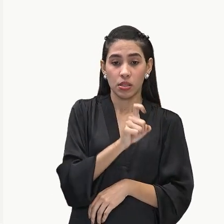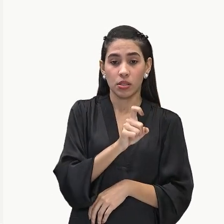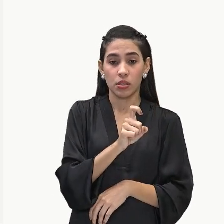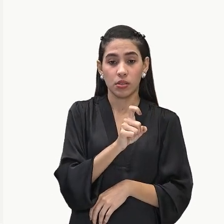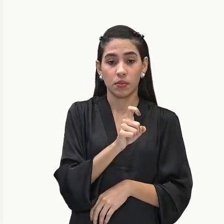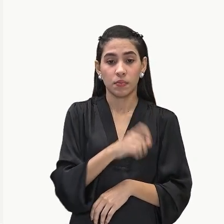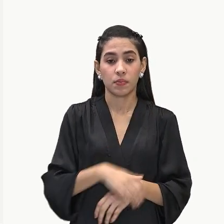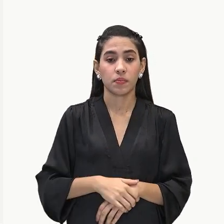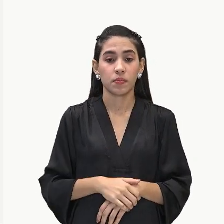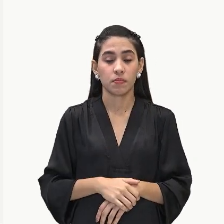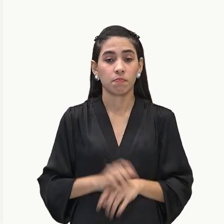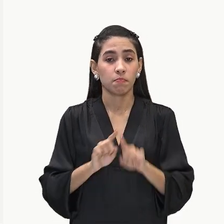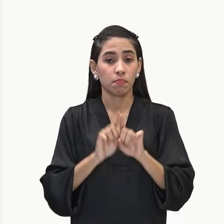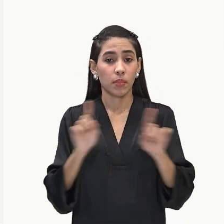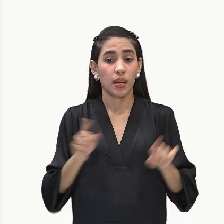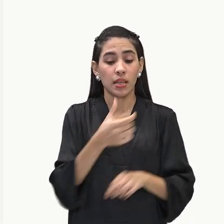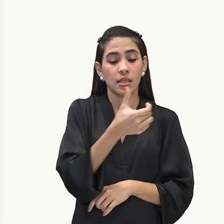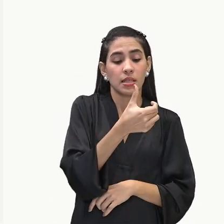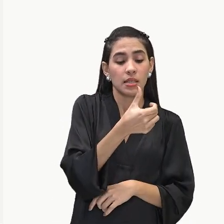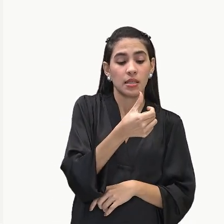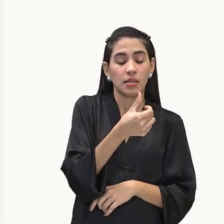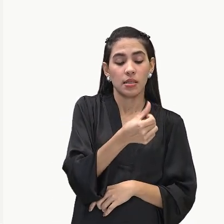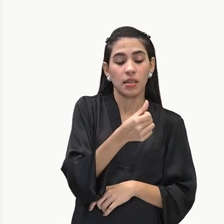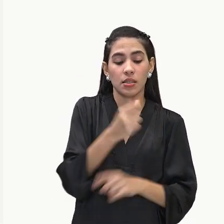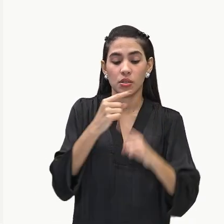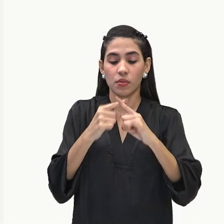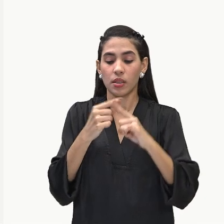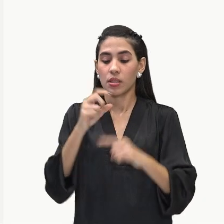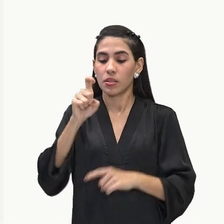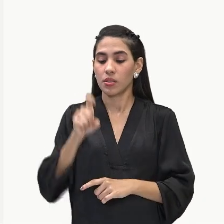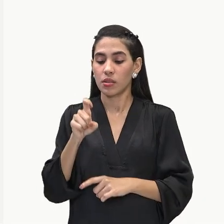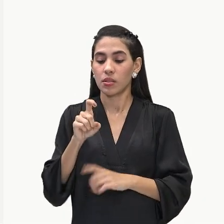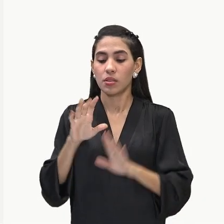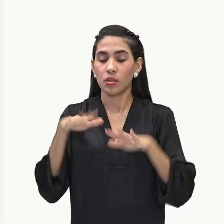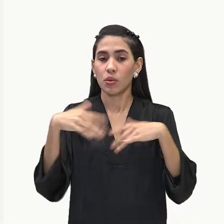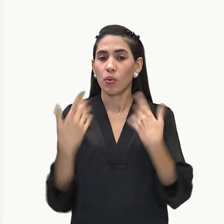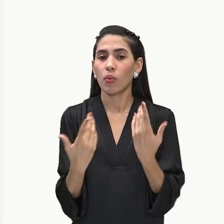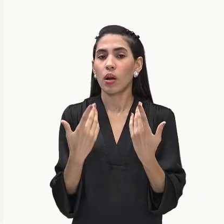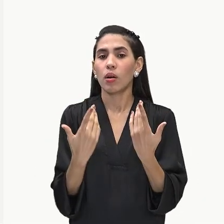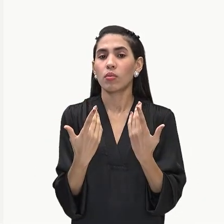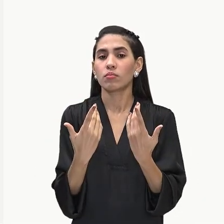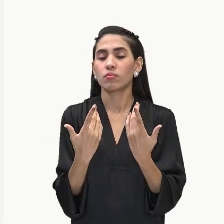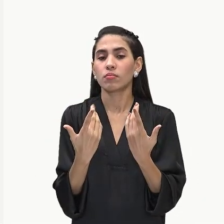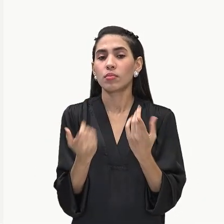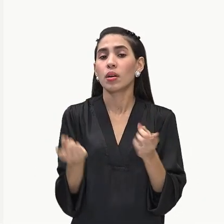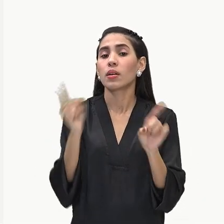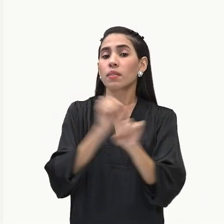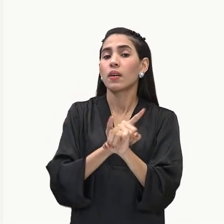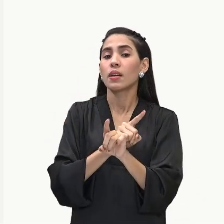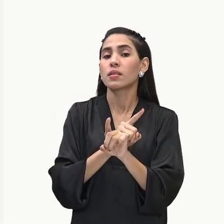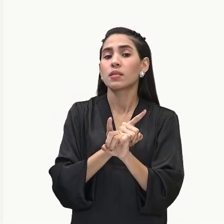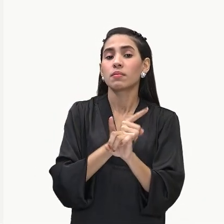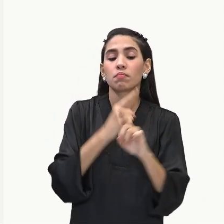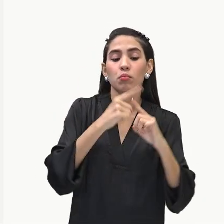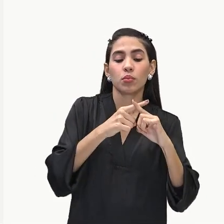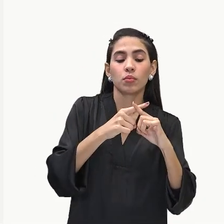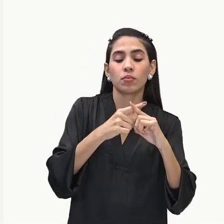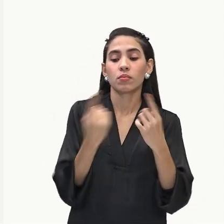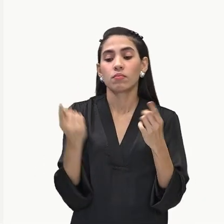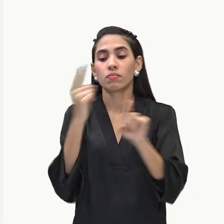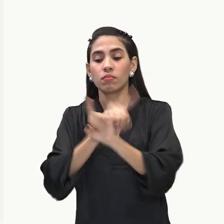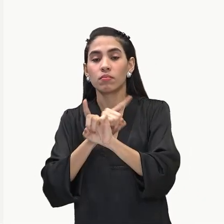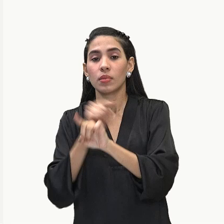é 6 multiplicado por x. Qual é a operação inversa da multiplicação?